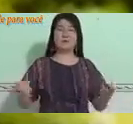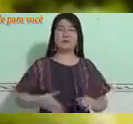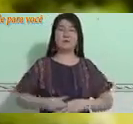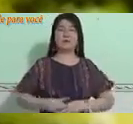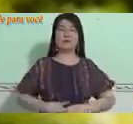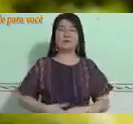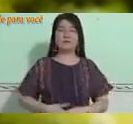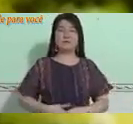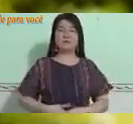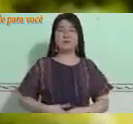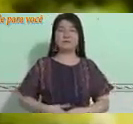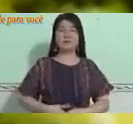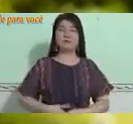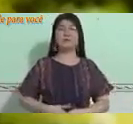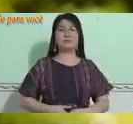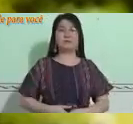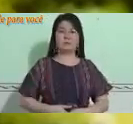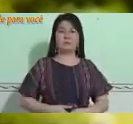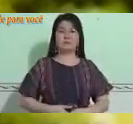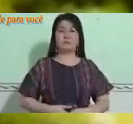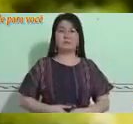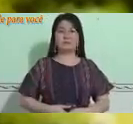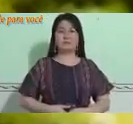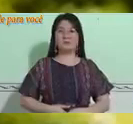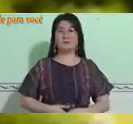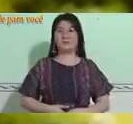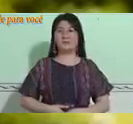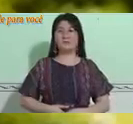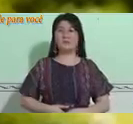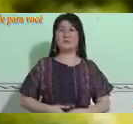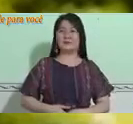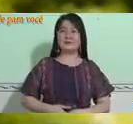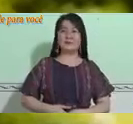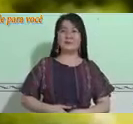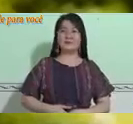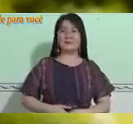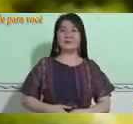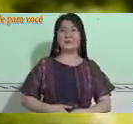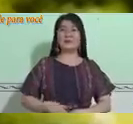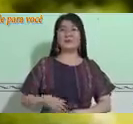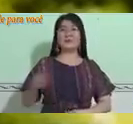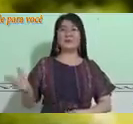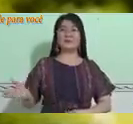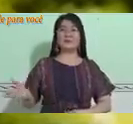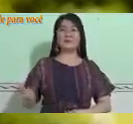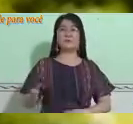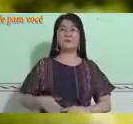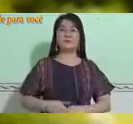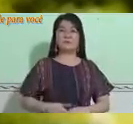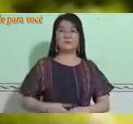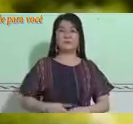os agentes que podem desencadear uma crise asmática, como contato com animais, tapetes,